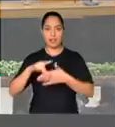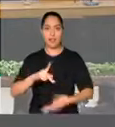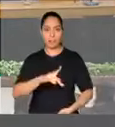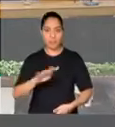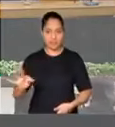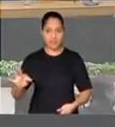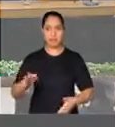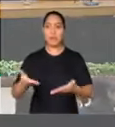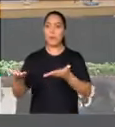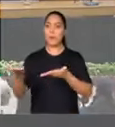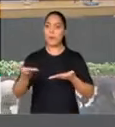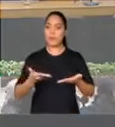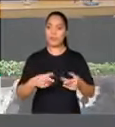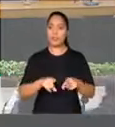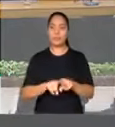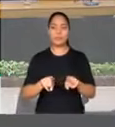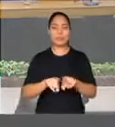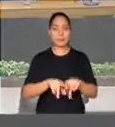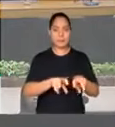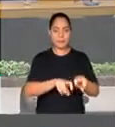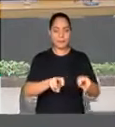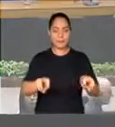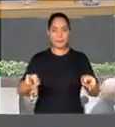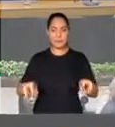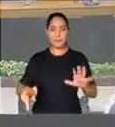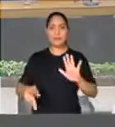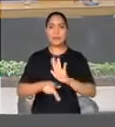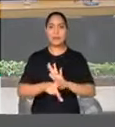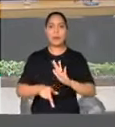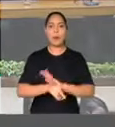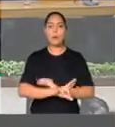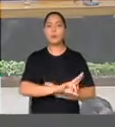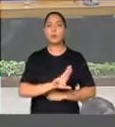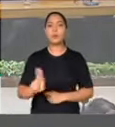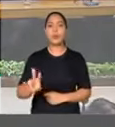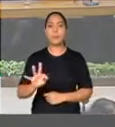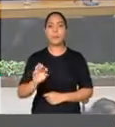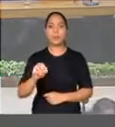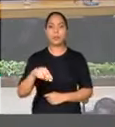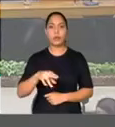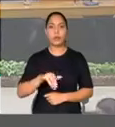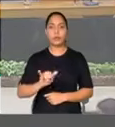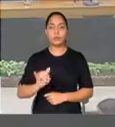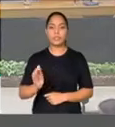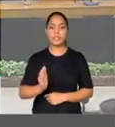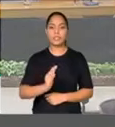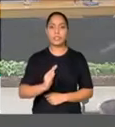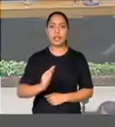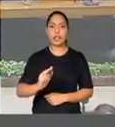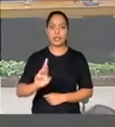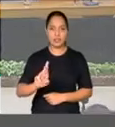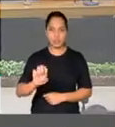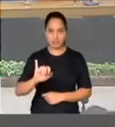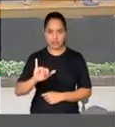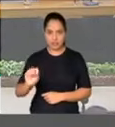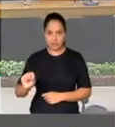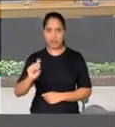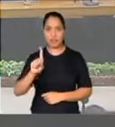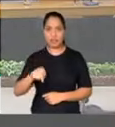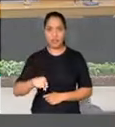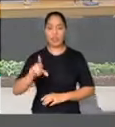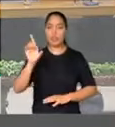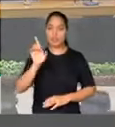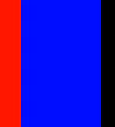de convidar para compor a mesa o senhor Tony Reis, que é diretor executivo da Organização